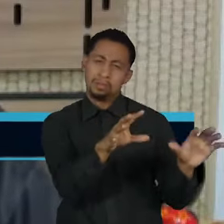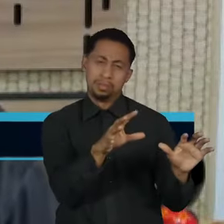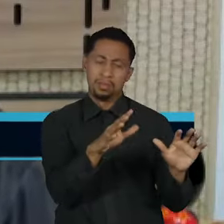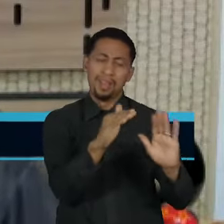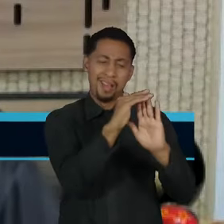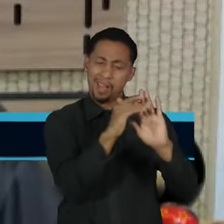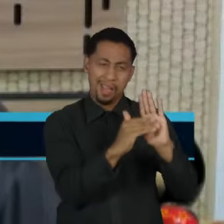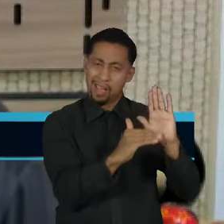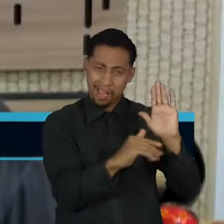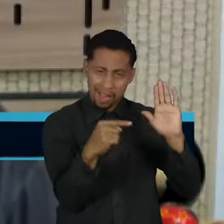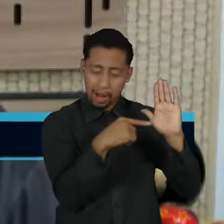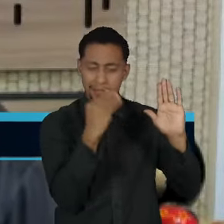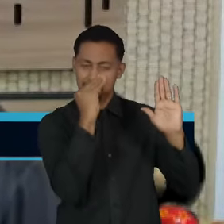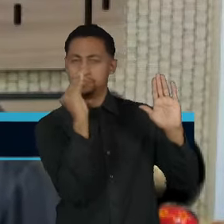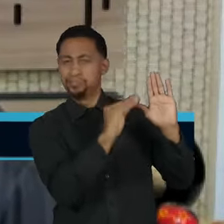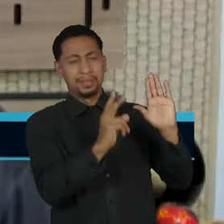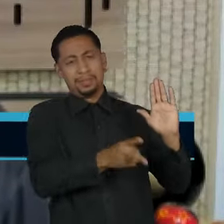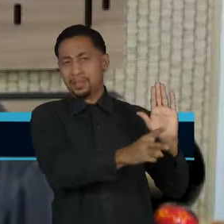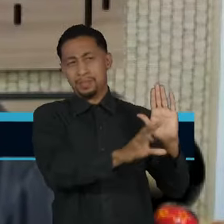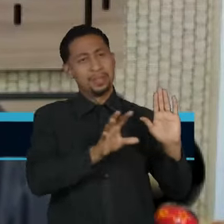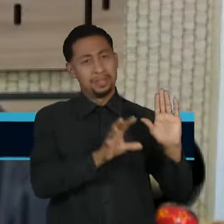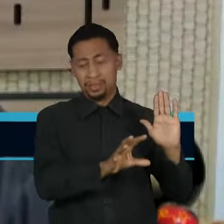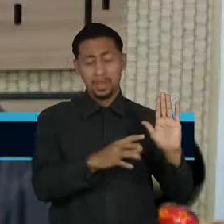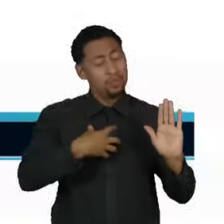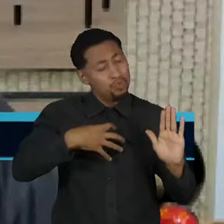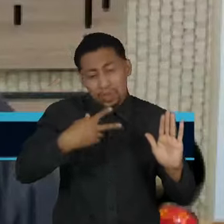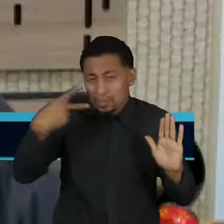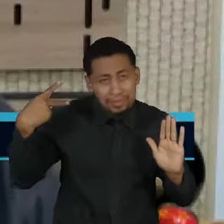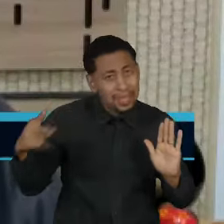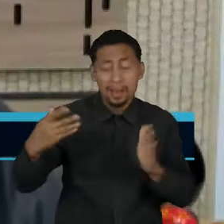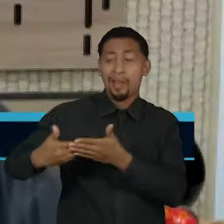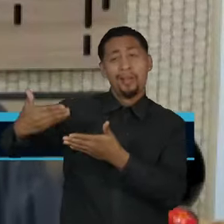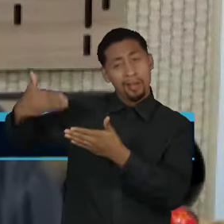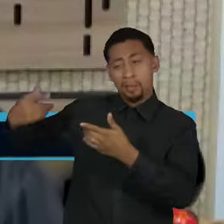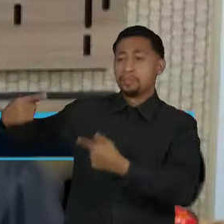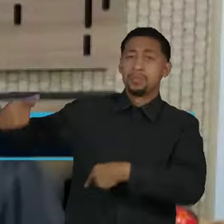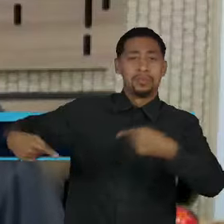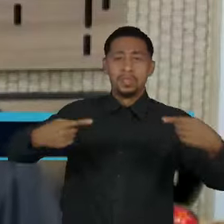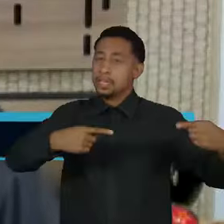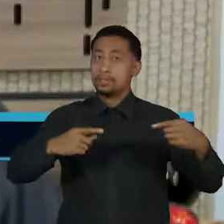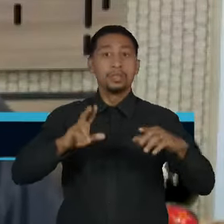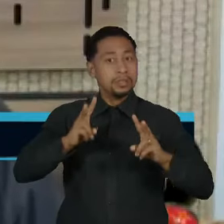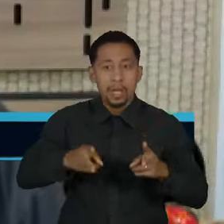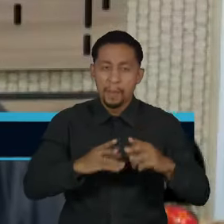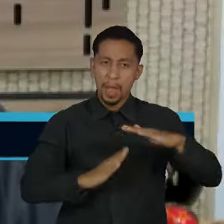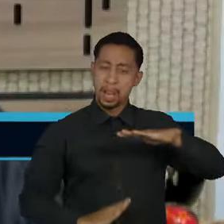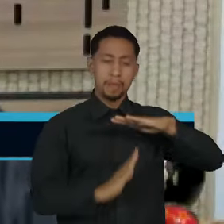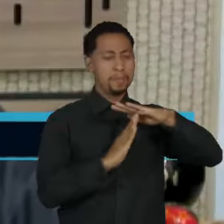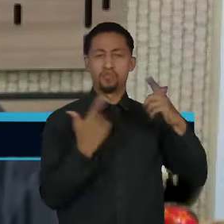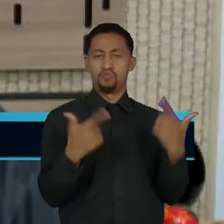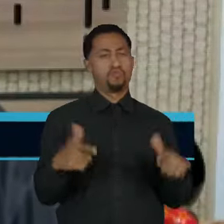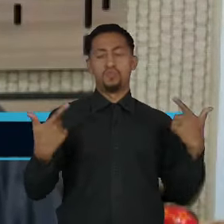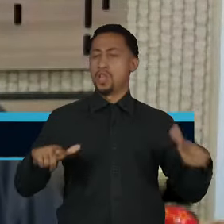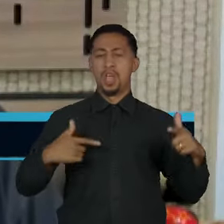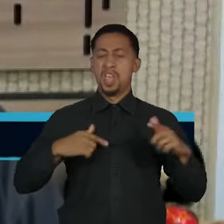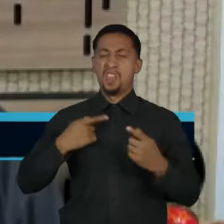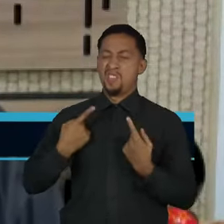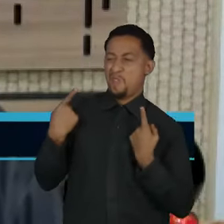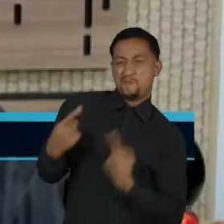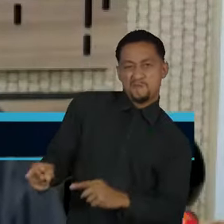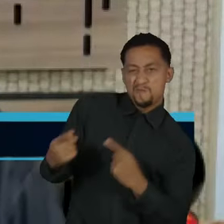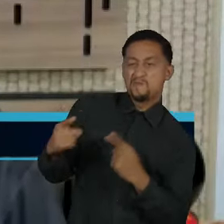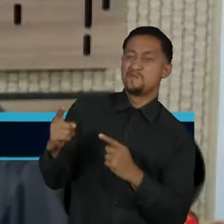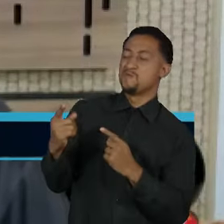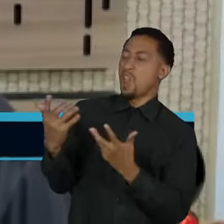nutre disso, né? A sua carreira política é uma carreira política nutrida por esse teste dos limites, né? Por essa provocação à